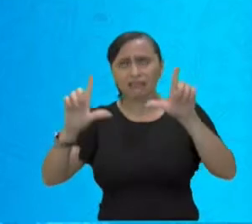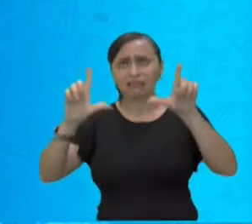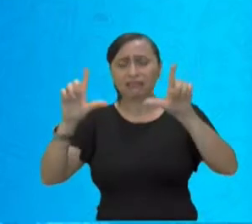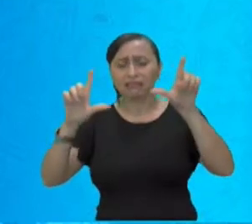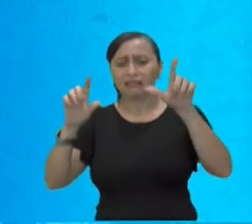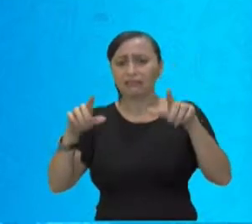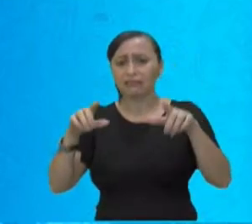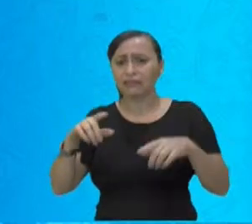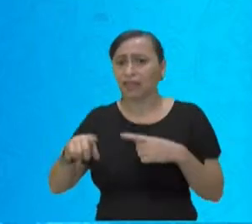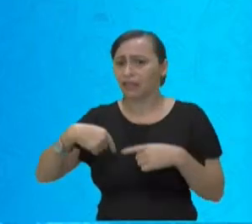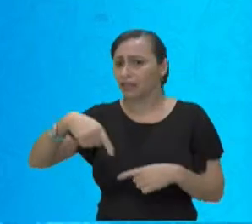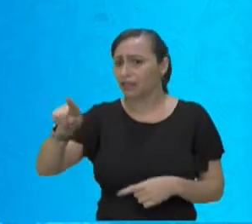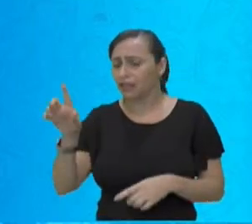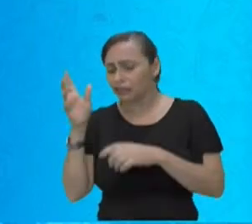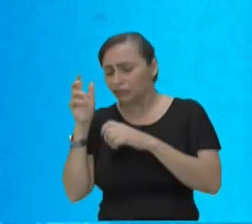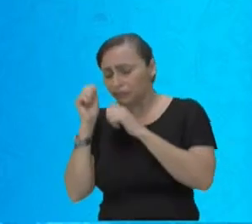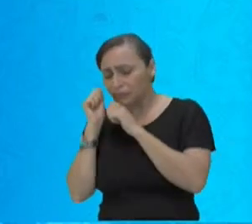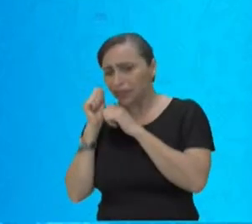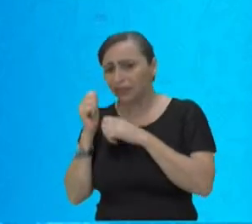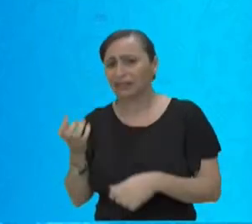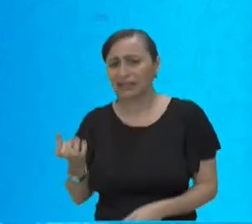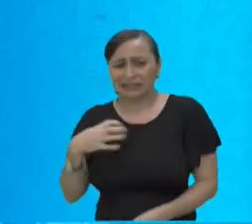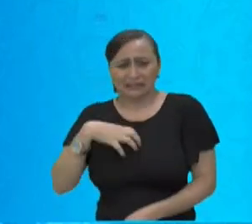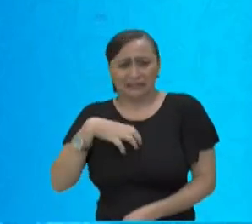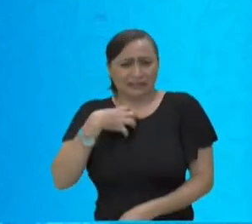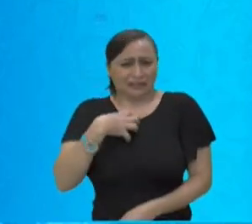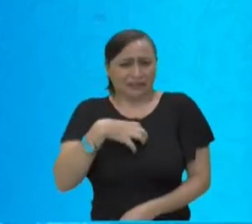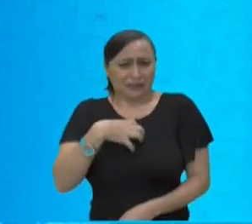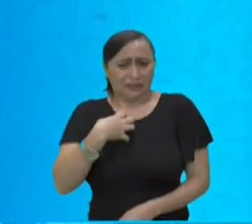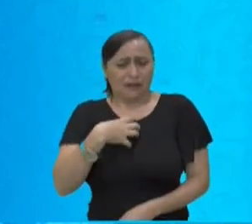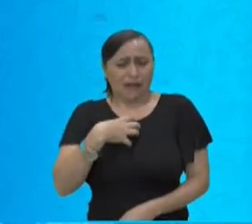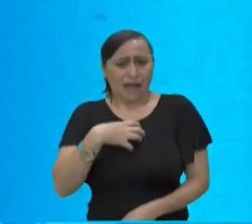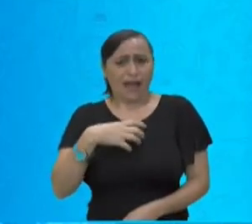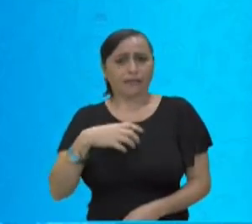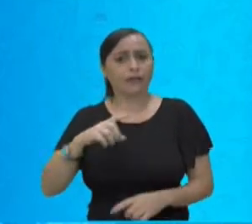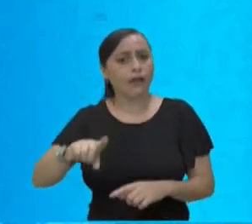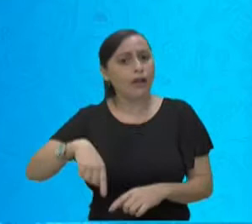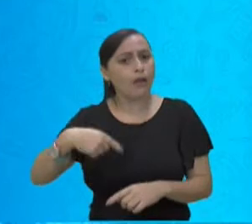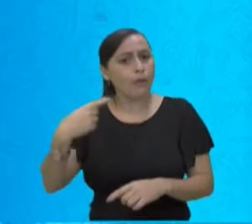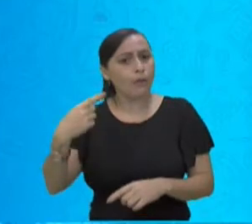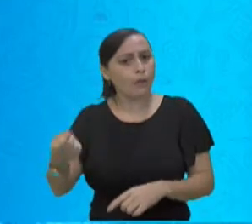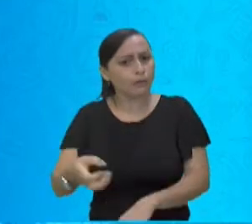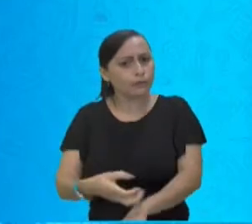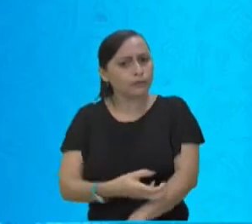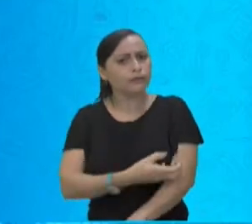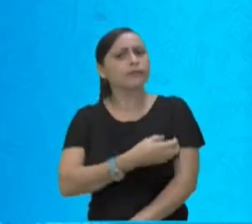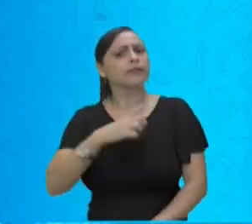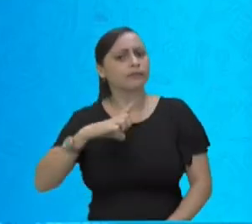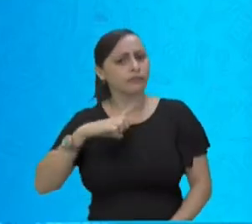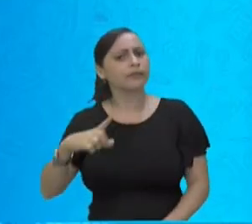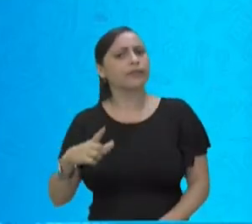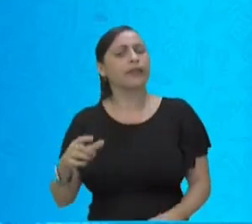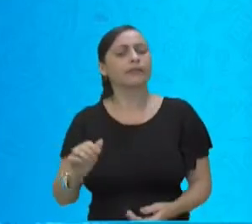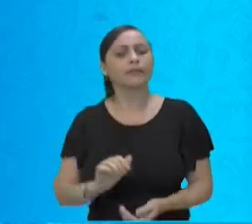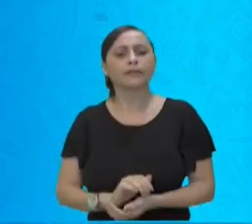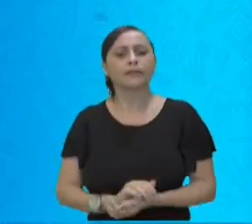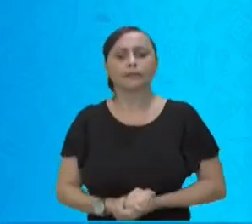de dormir aí a gente fica com raiva é outro sentimento que nós temos